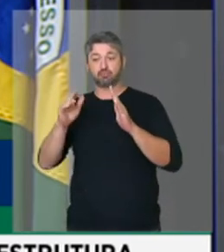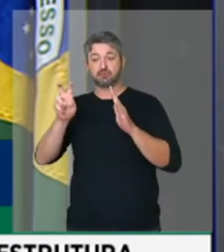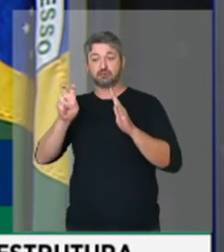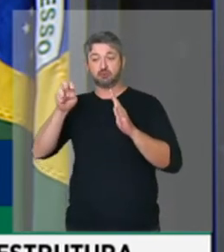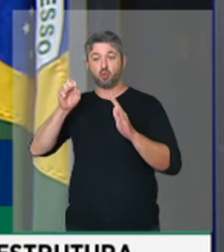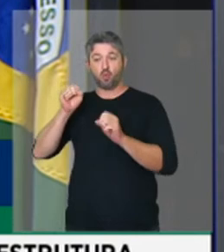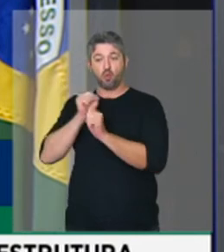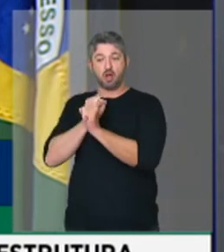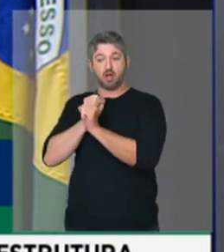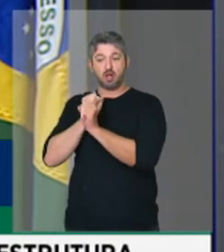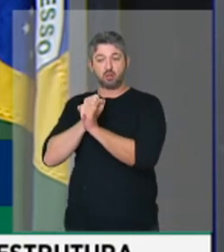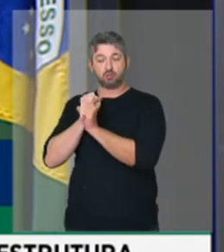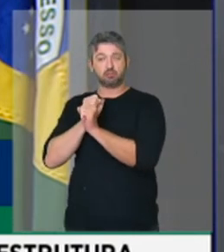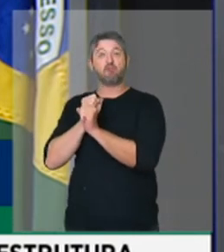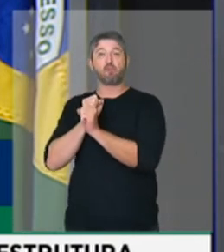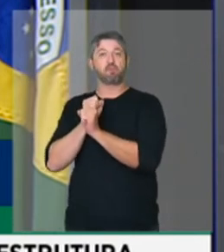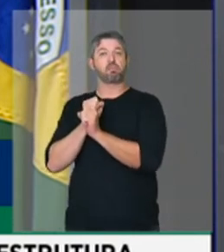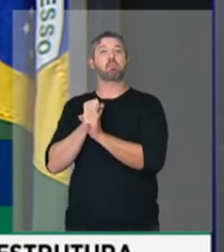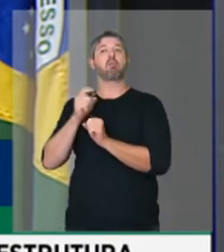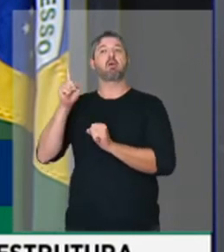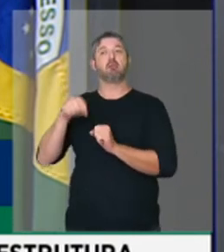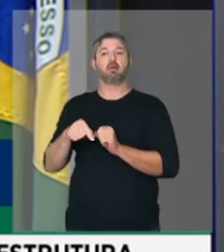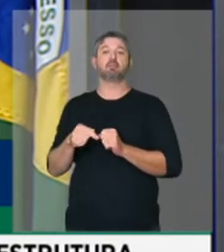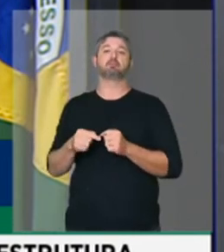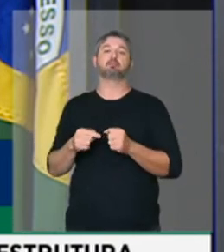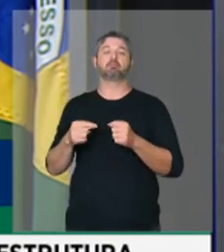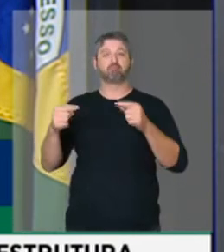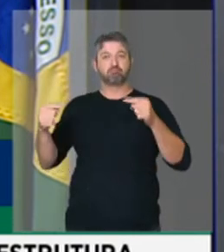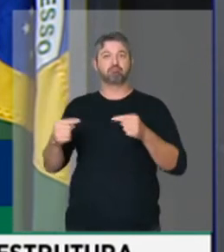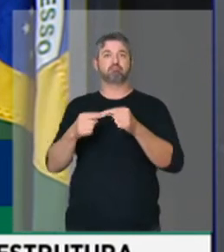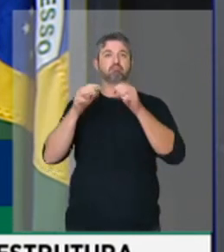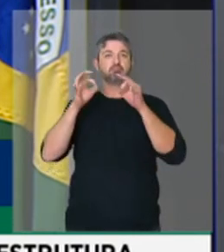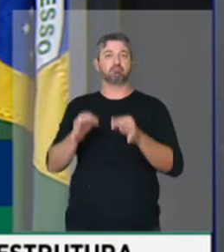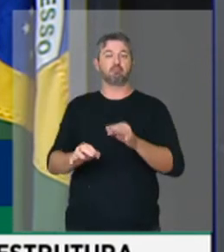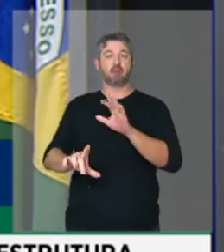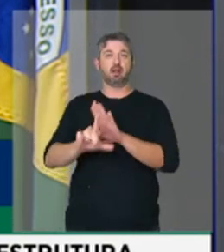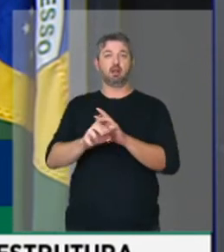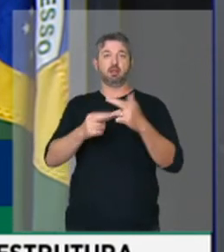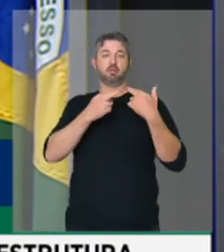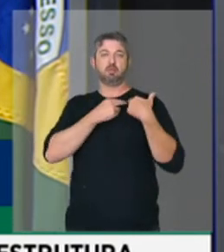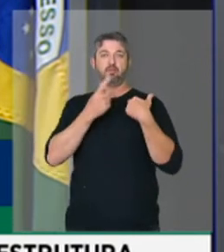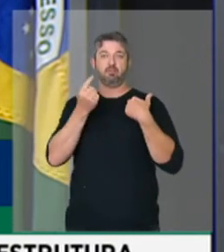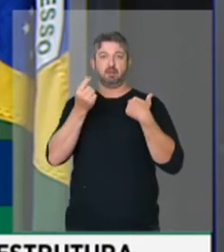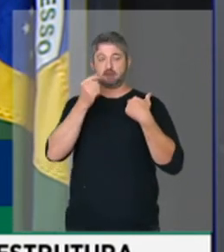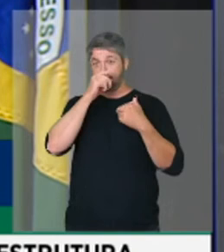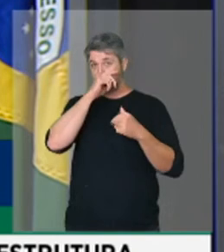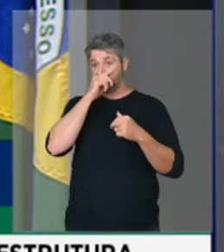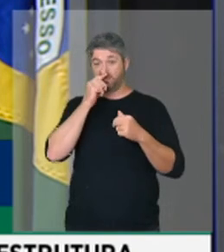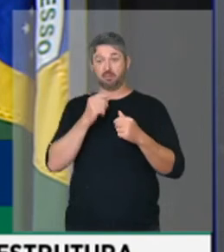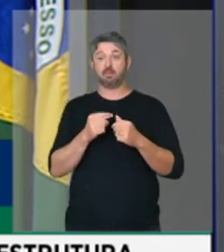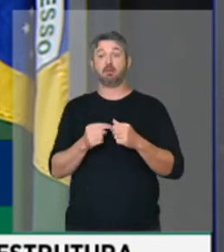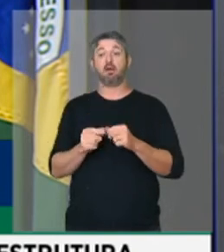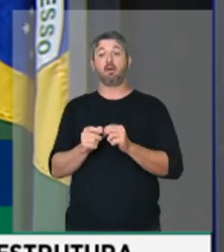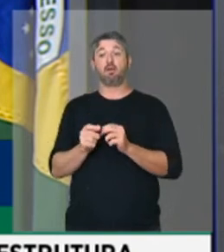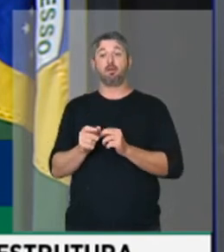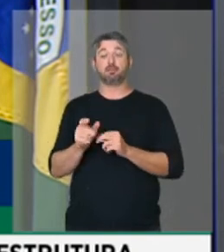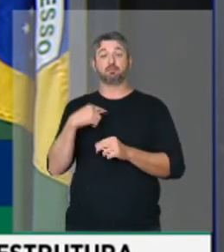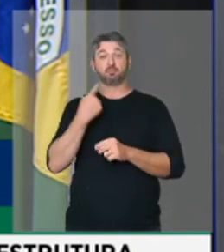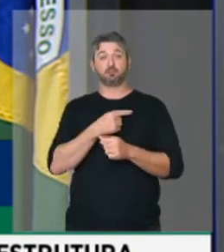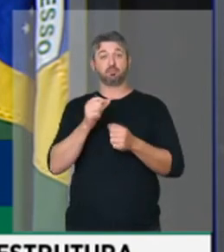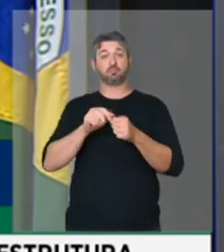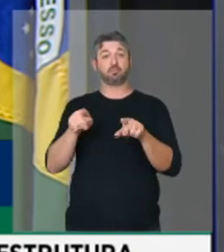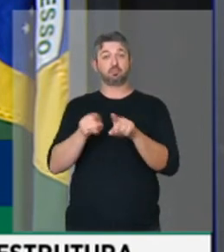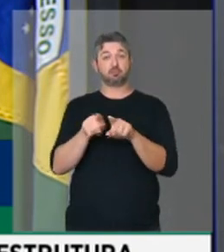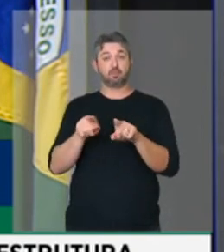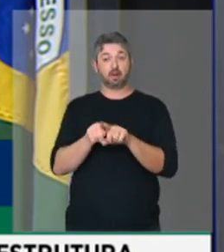o que é exatamente botar em sintonia com a Lei de Responsabilidade Fiscal. E estabelecemos, senhor presidente,